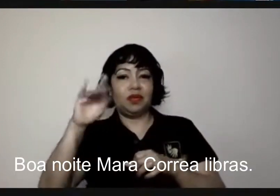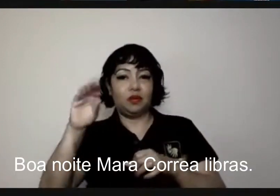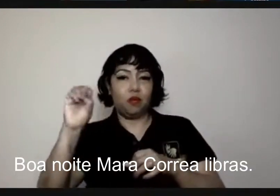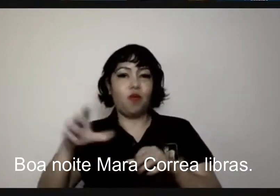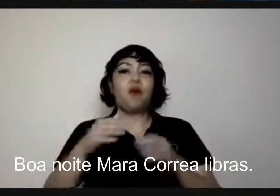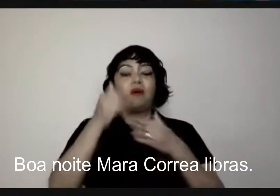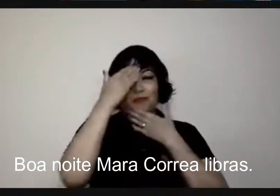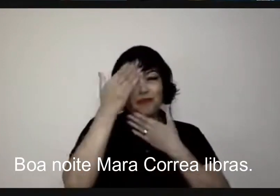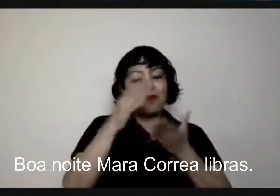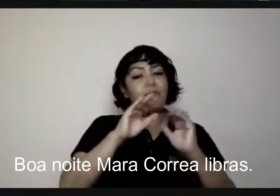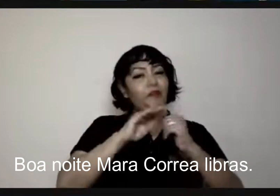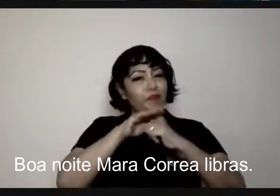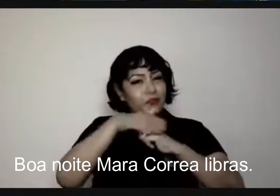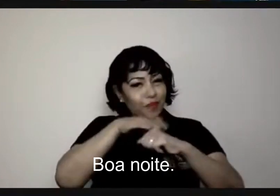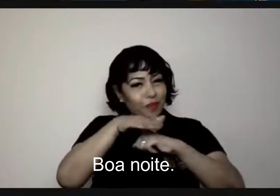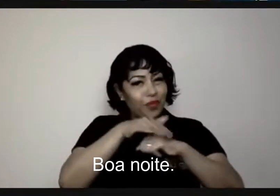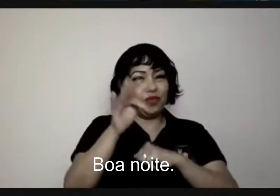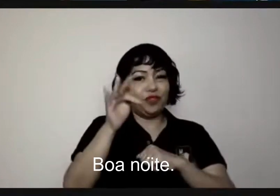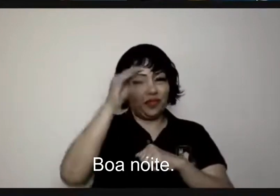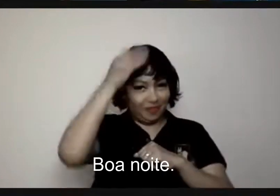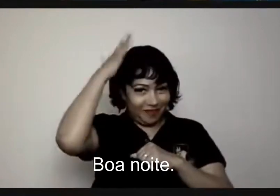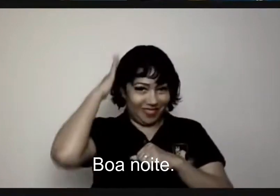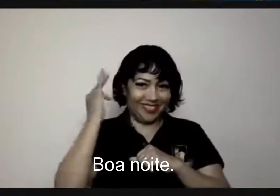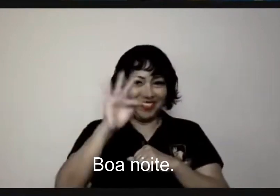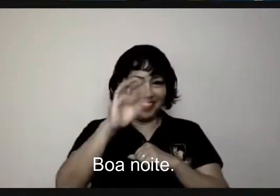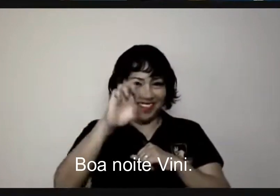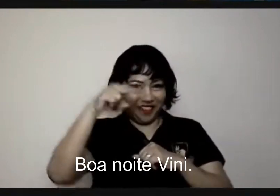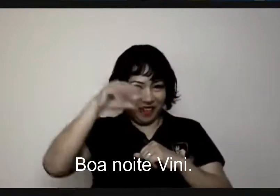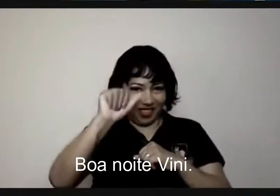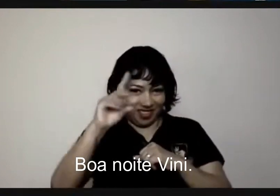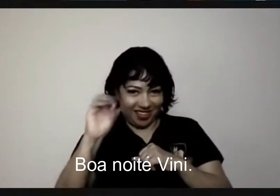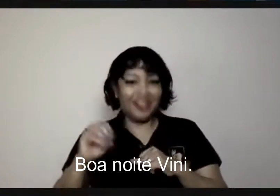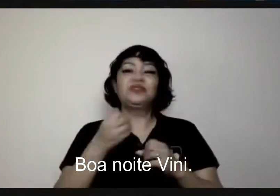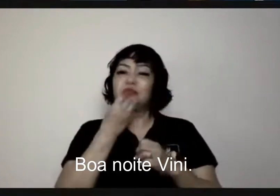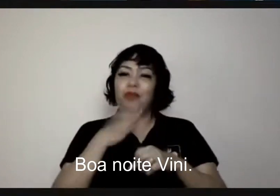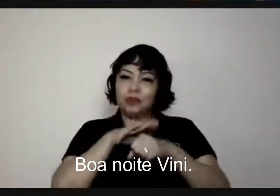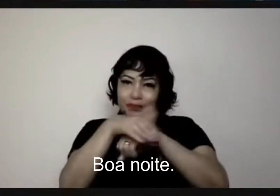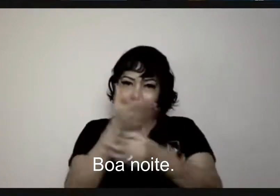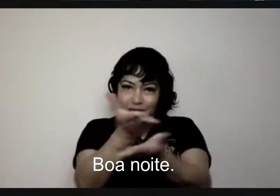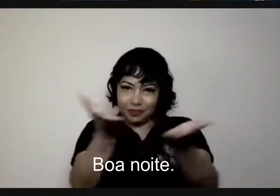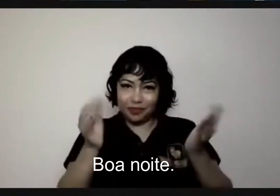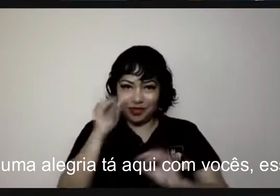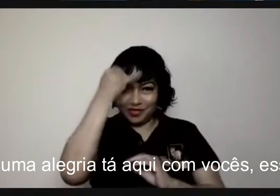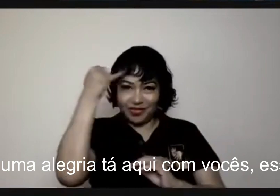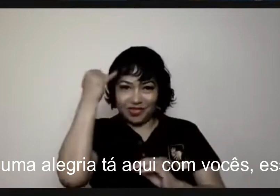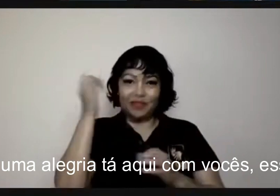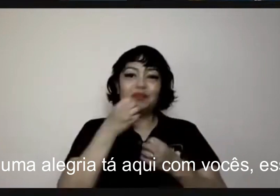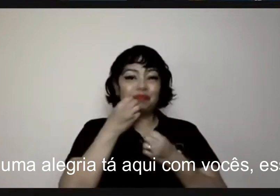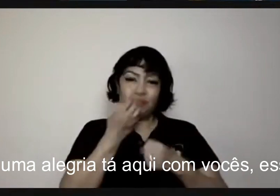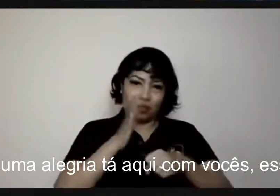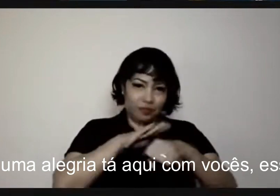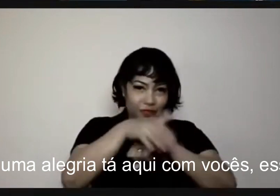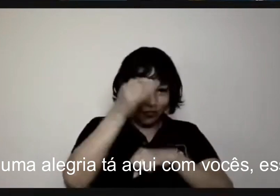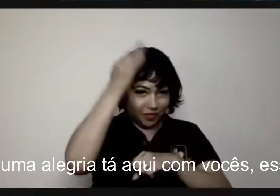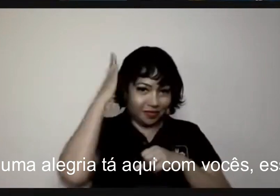Mara Correia, mulher nossa intérprete branca, de de meia Libras. idade, Boa noite. usando Boa brincos noite, em suas Ivine. duas Boa noite, orelhas, Mara. Uma vestindo